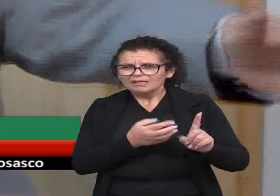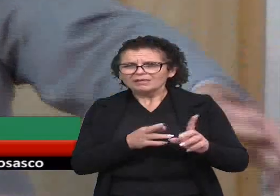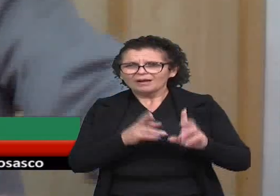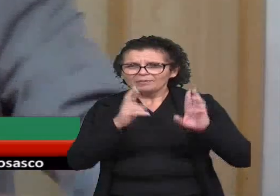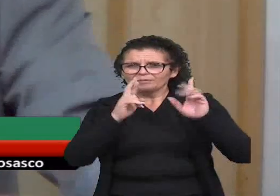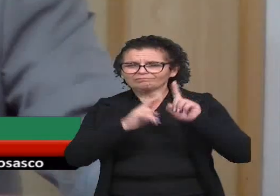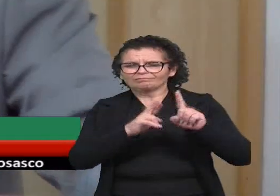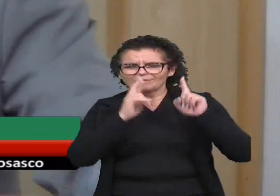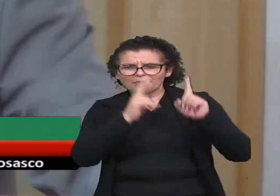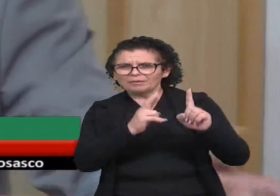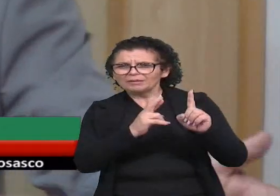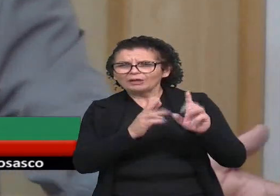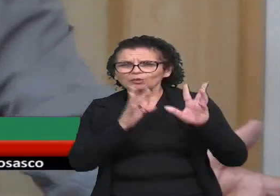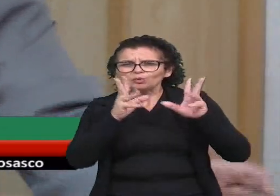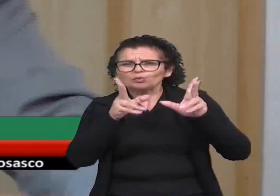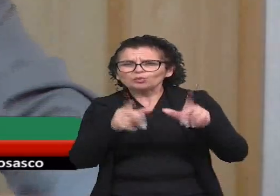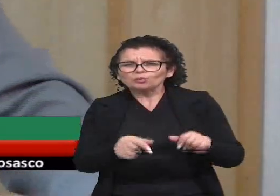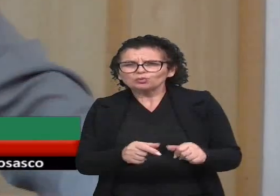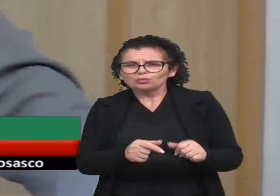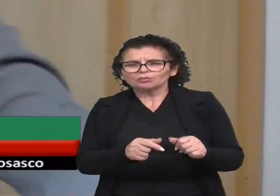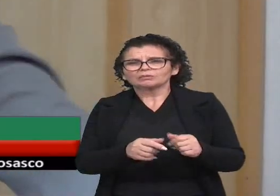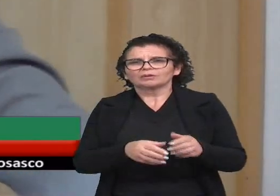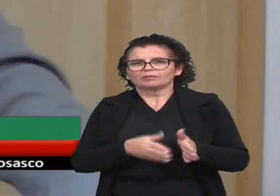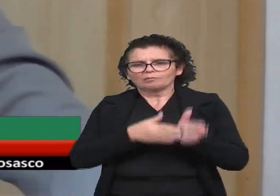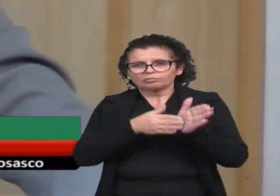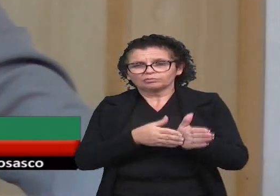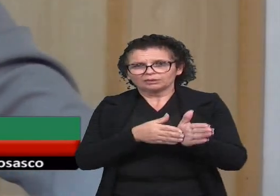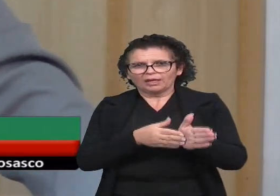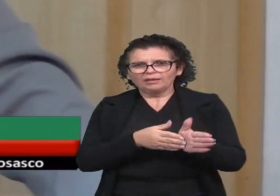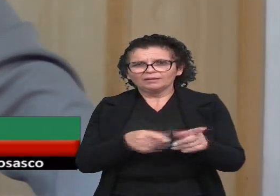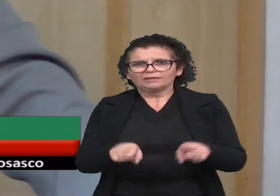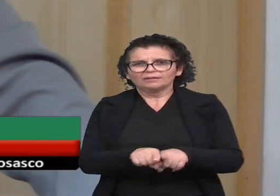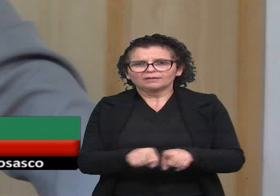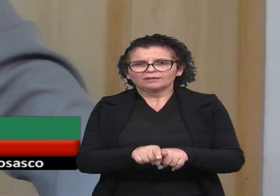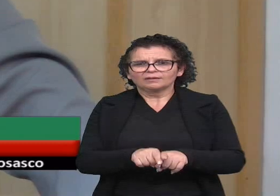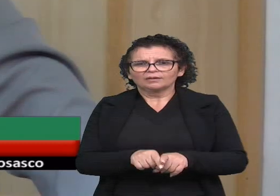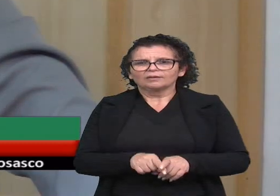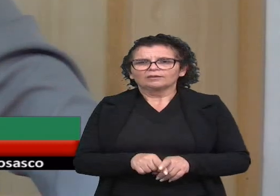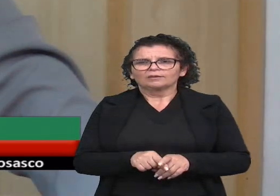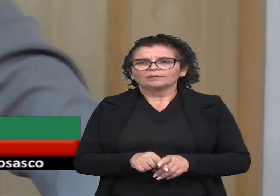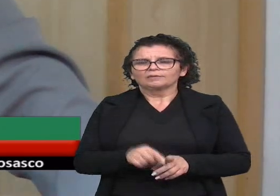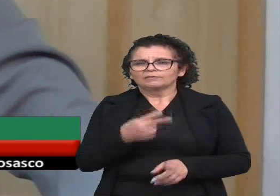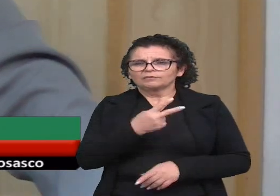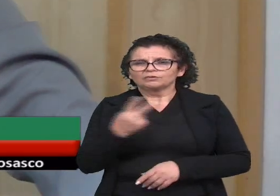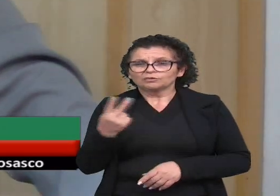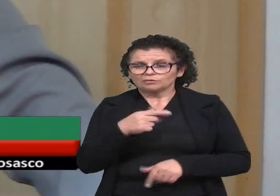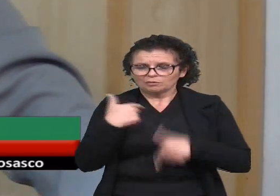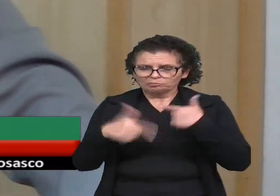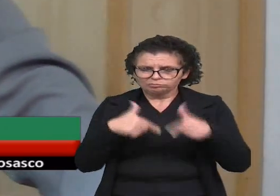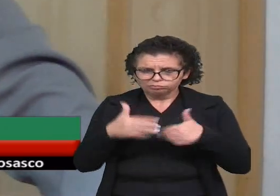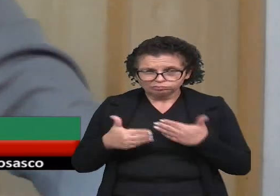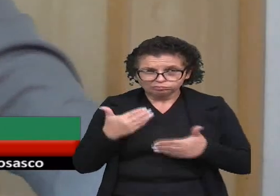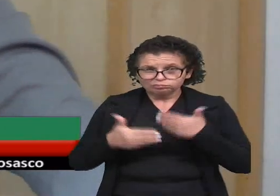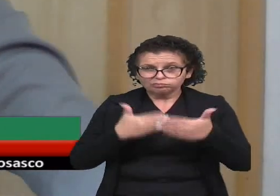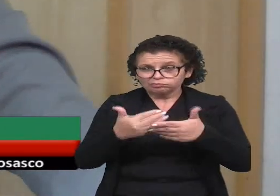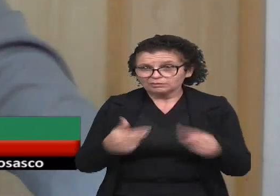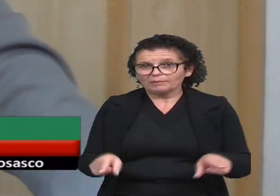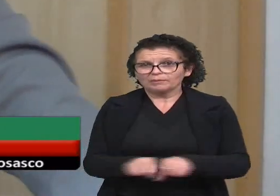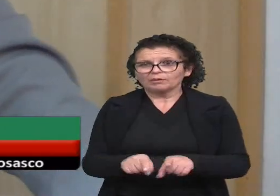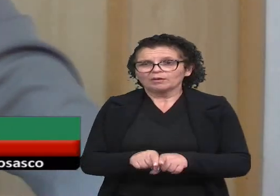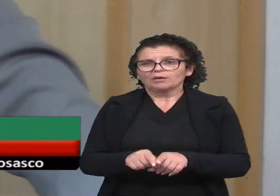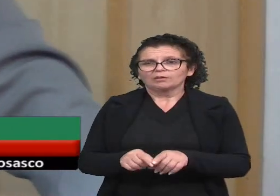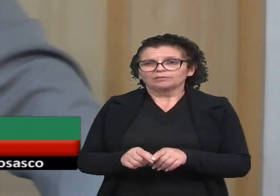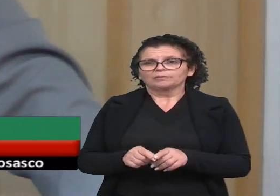IDM vem fazendo há anos. Hoje o IDM tem 22 anos, não é um trabalho que está acontecendo agora, é um trabalho